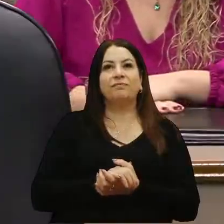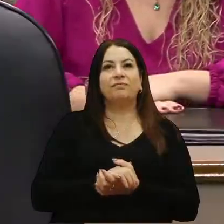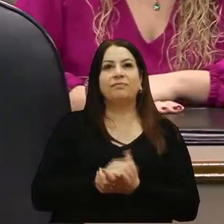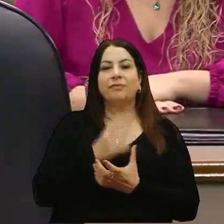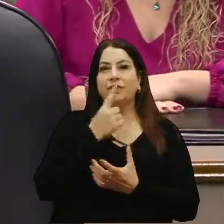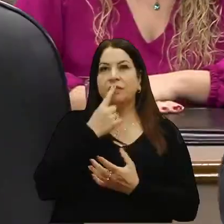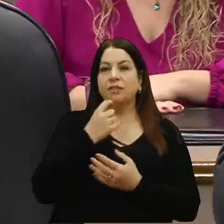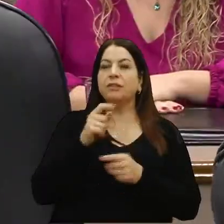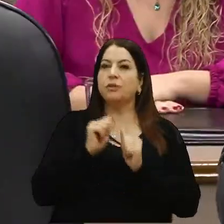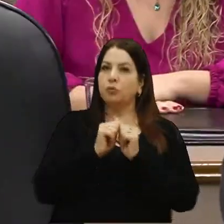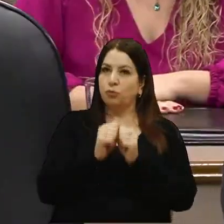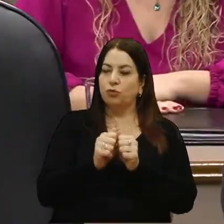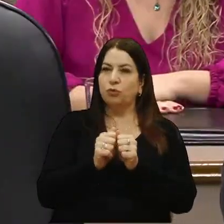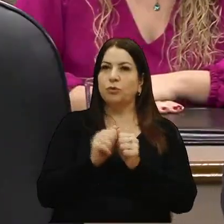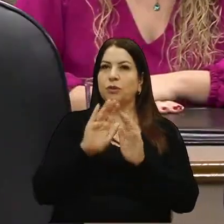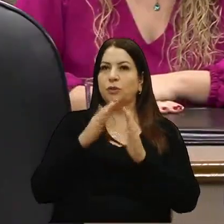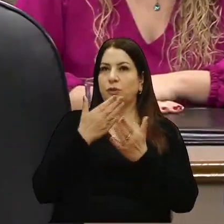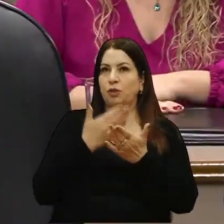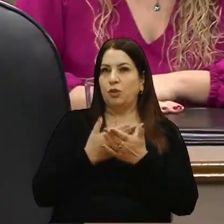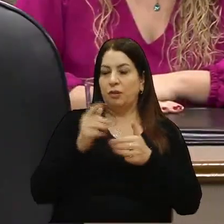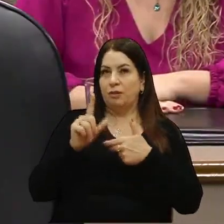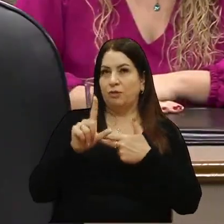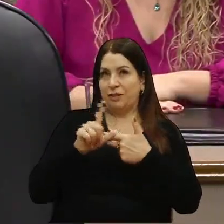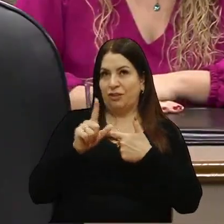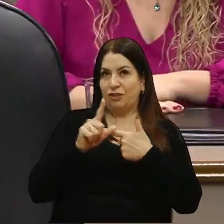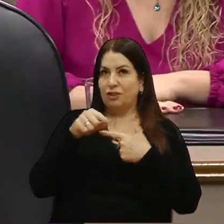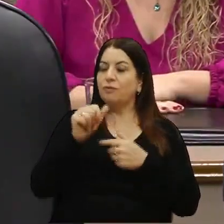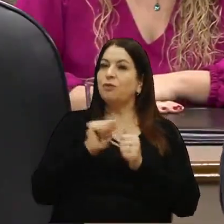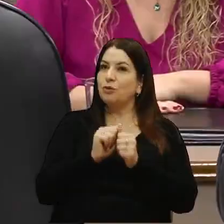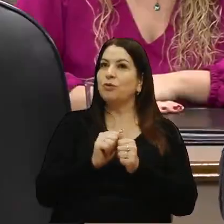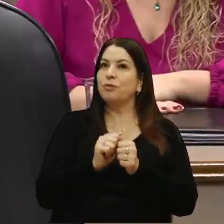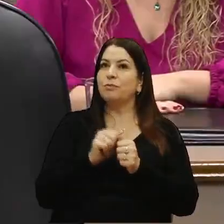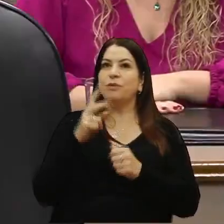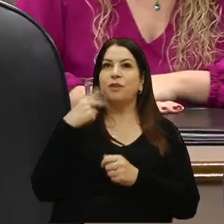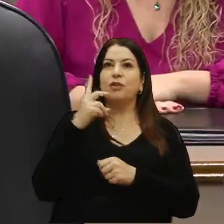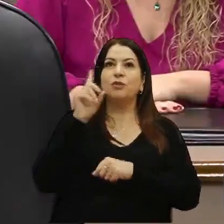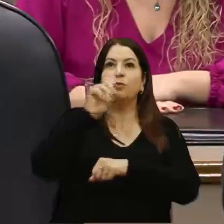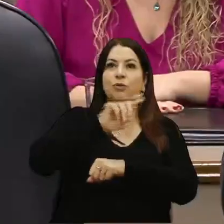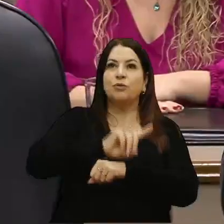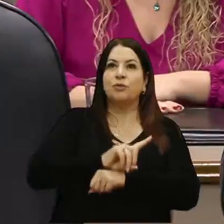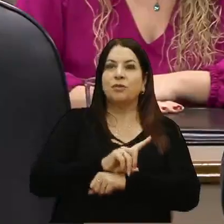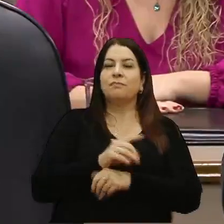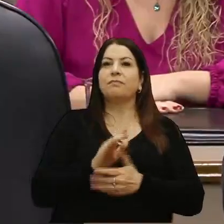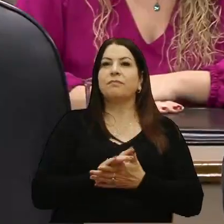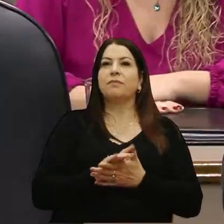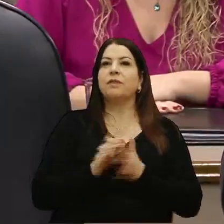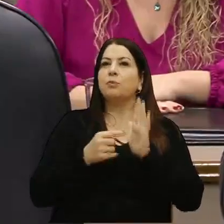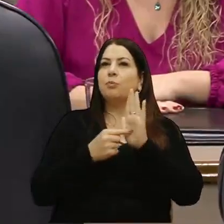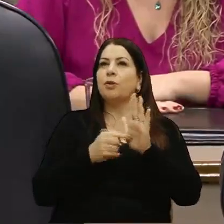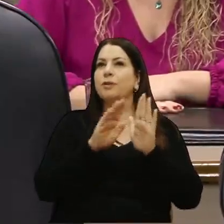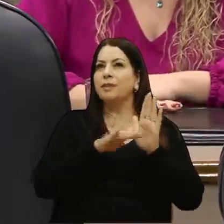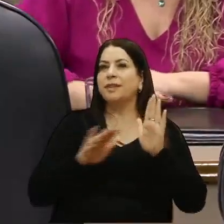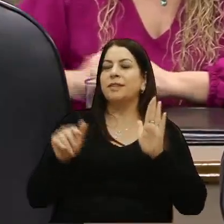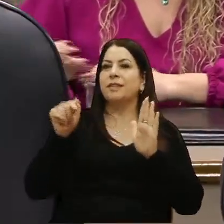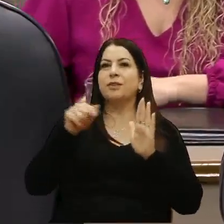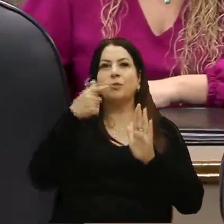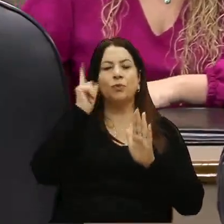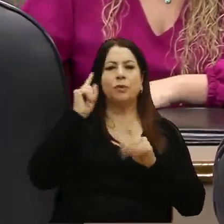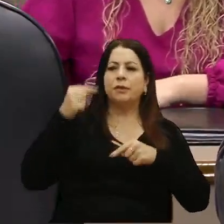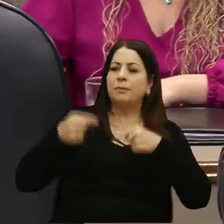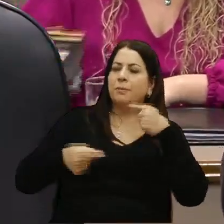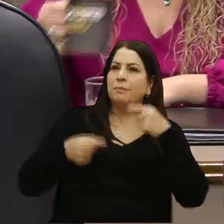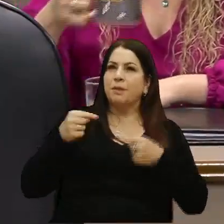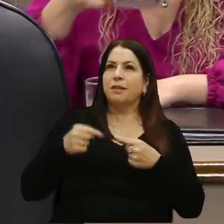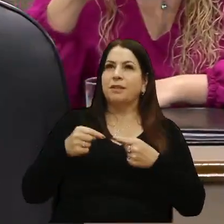Rose também por estar à frente aqui da Escola do Legislativo, pelo vereador por um dia, que traz essas crianças aqui. Ontem teve